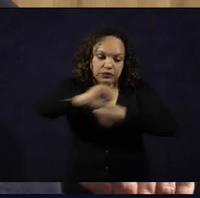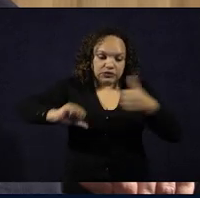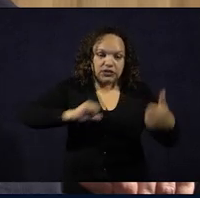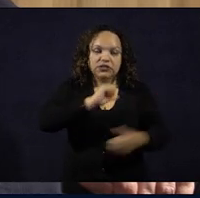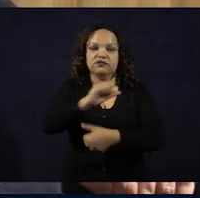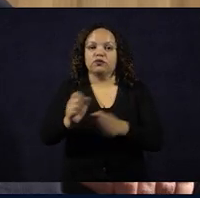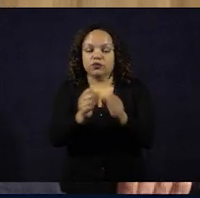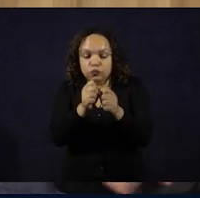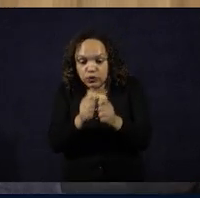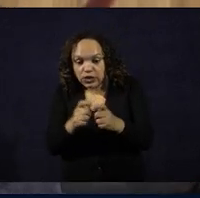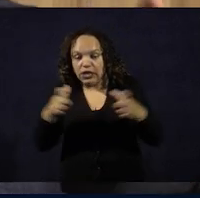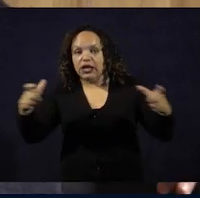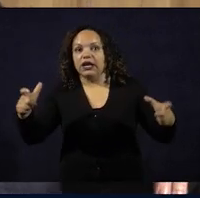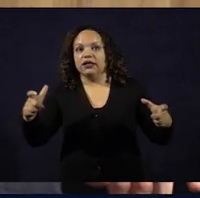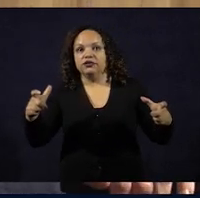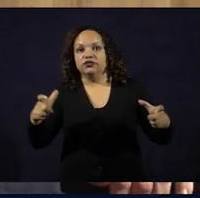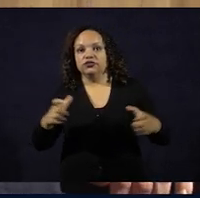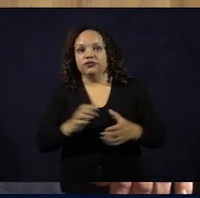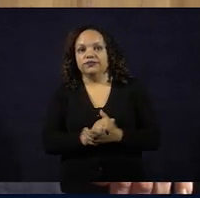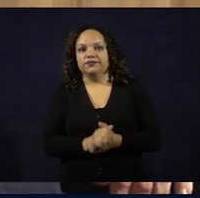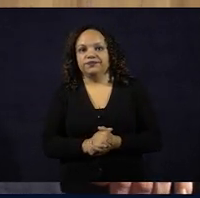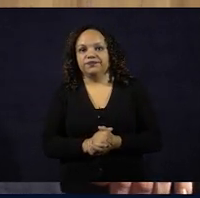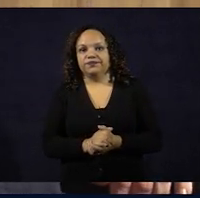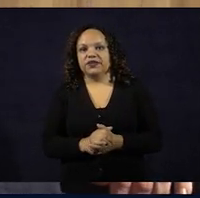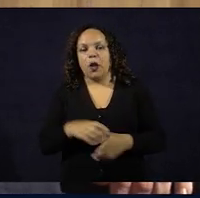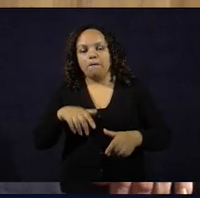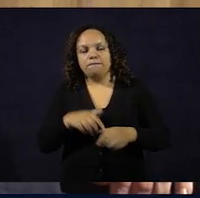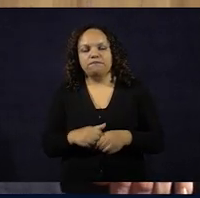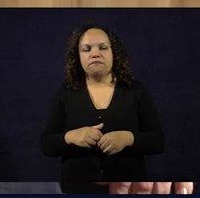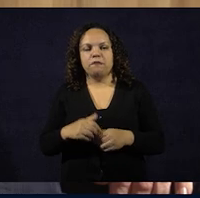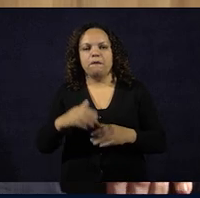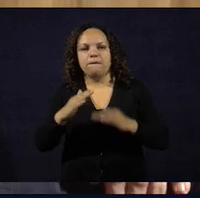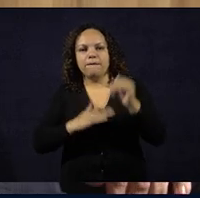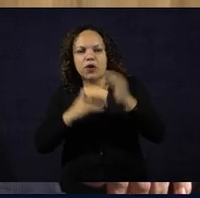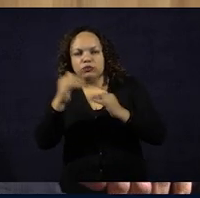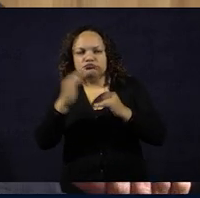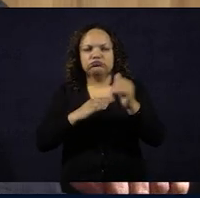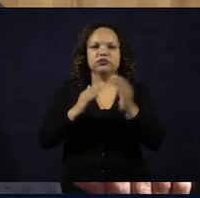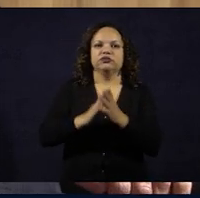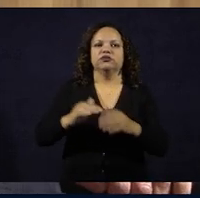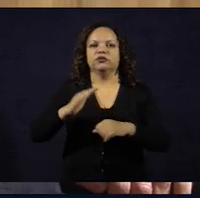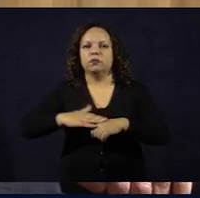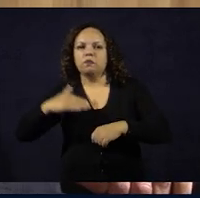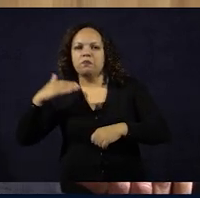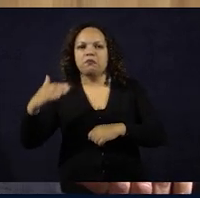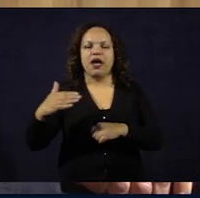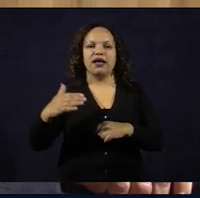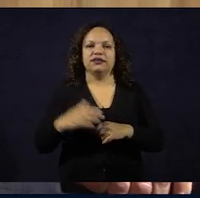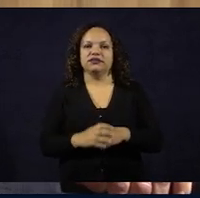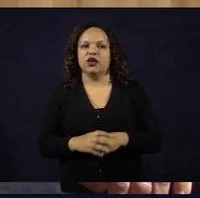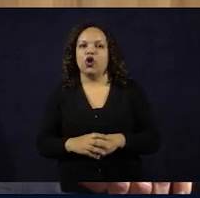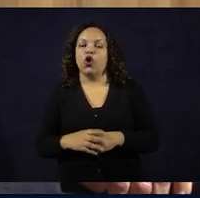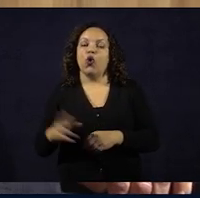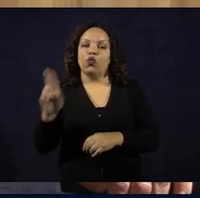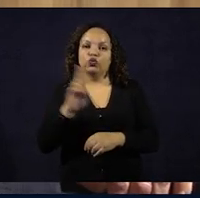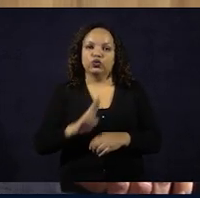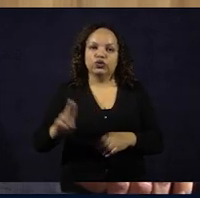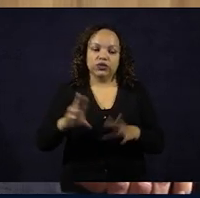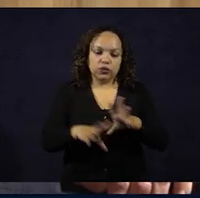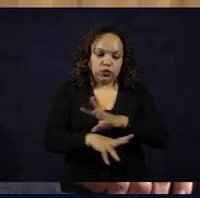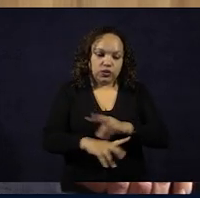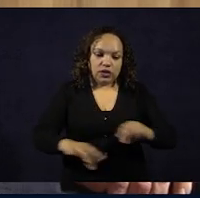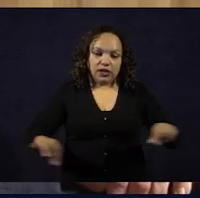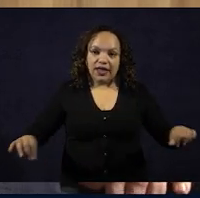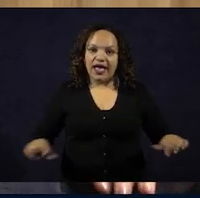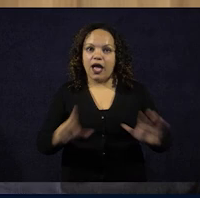a gente consegue de fato é produzir muito mais ocupando muito menos Terra essas essas